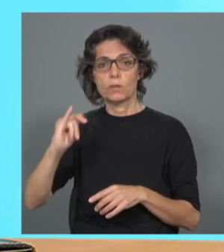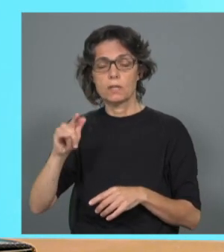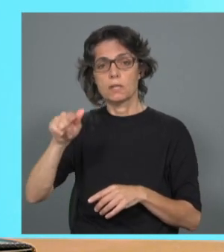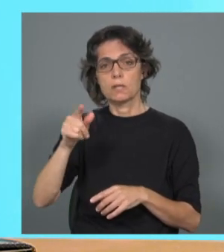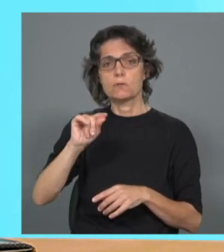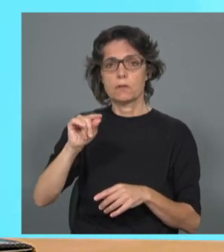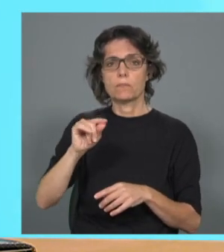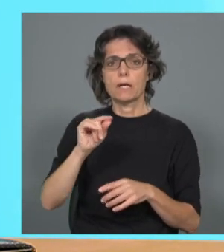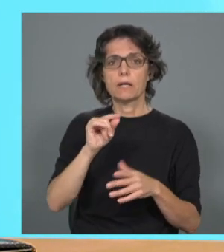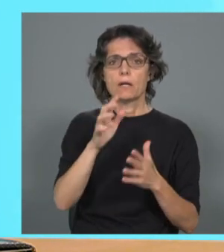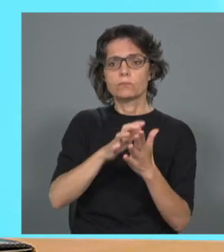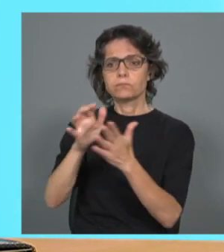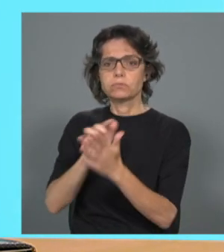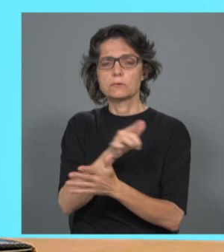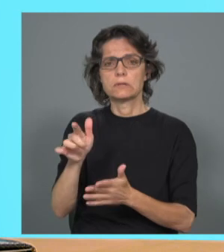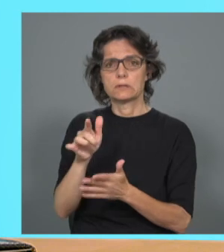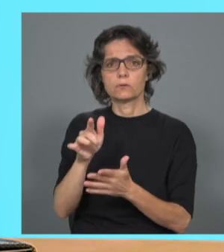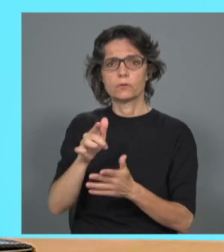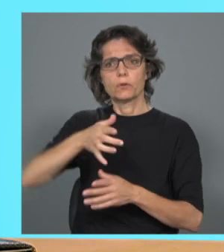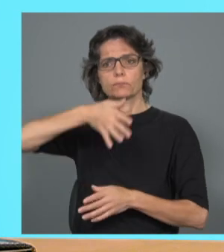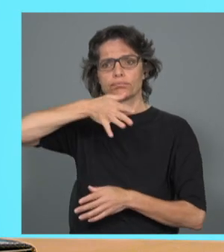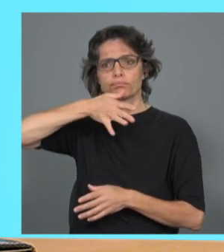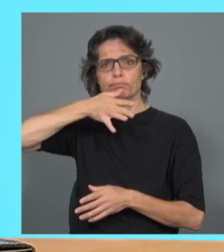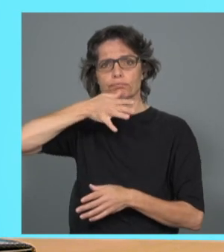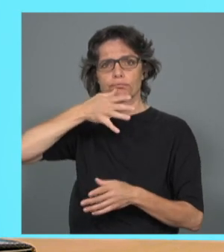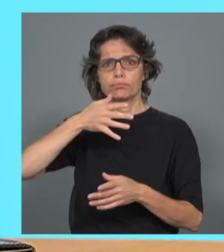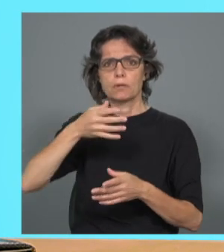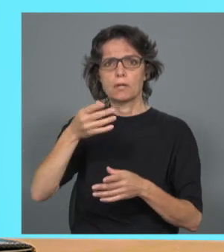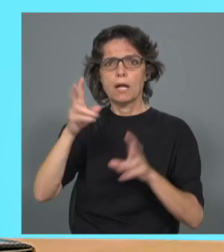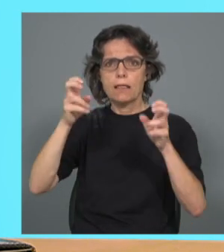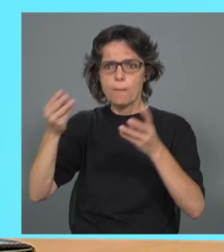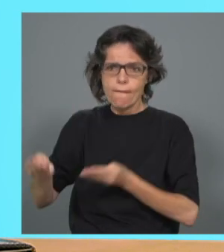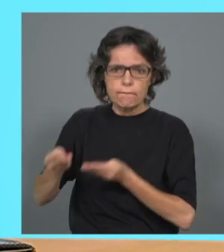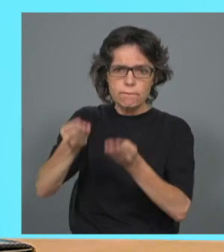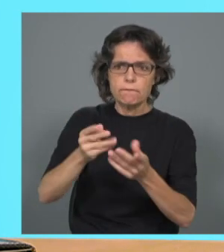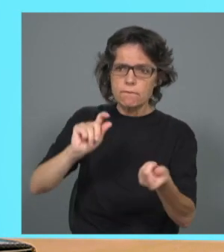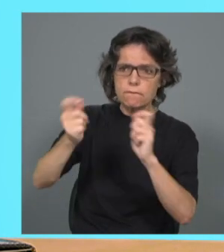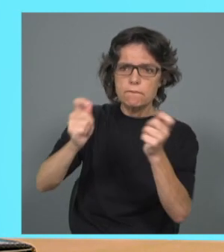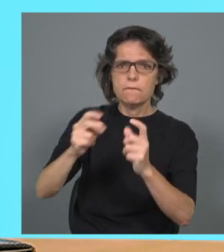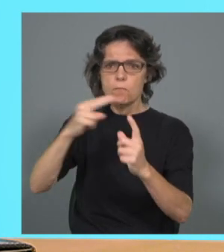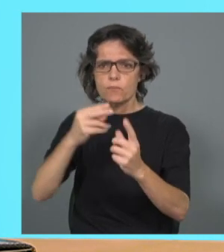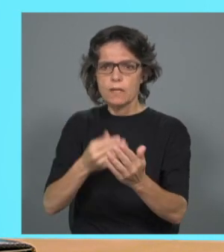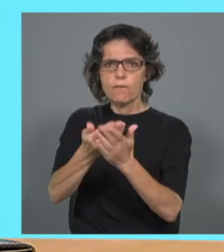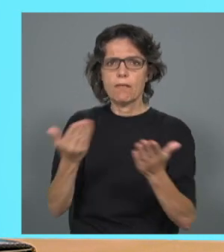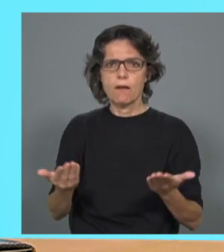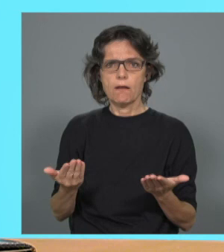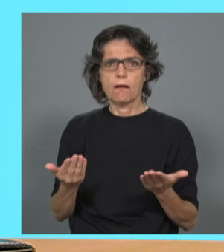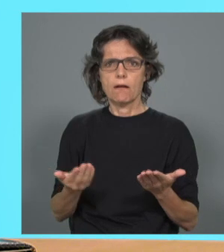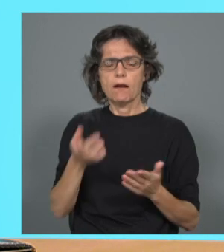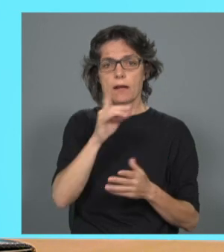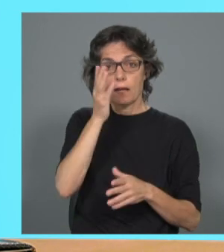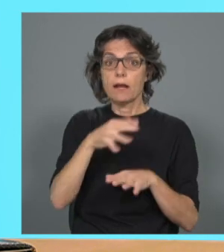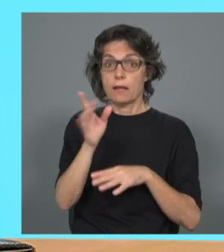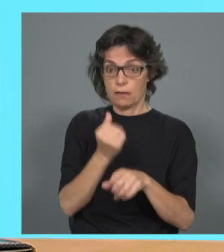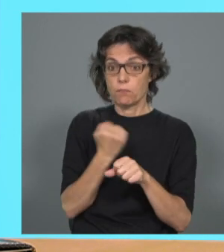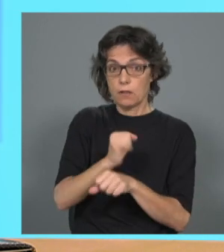ele, quando o tema está em cima da mesa, ele não deixa de ter a sua visão e a sua proposta. Com gestos concretos também? Com